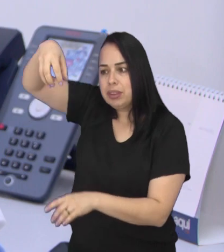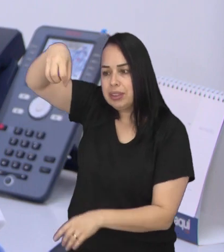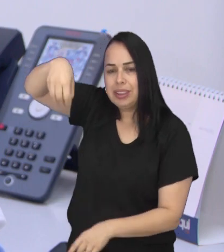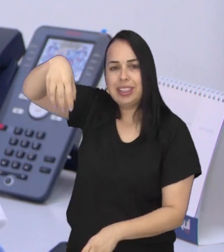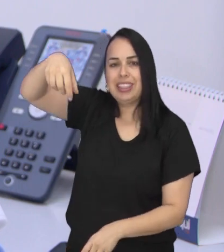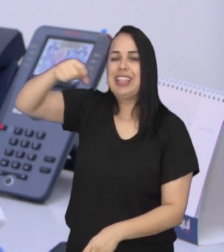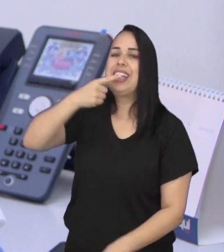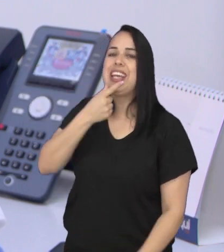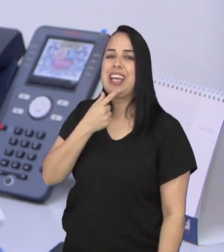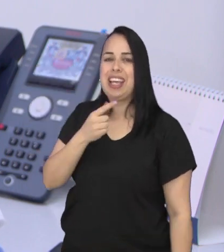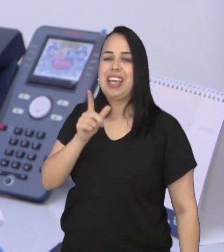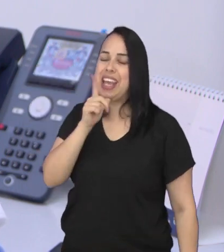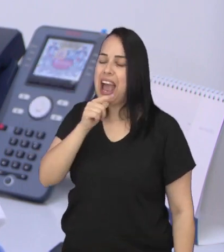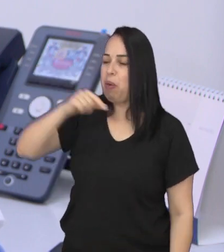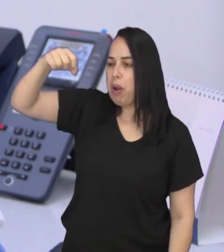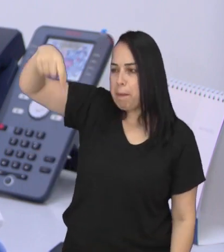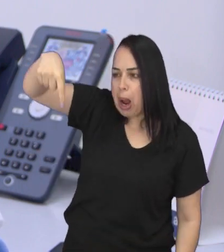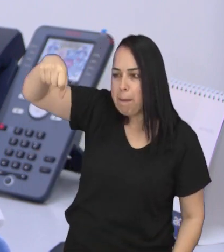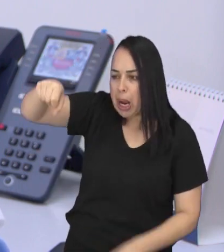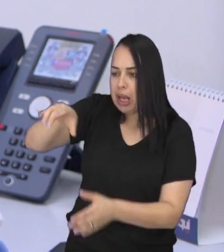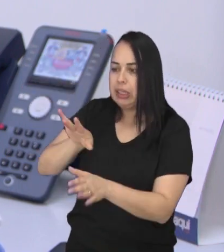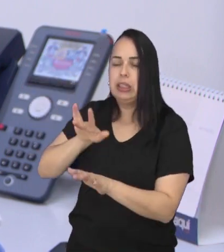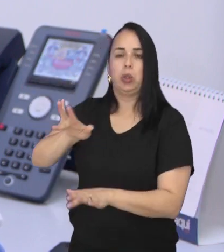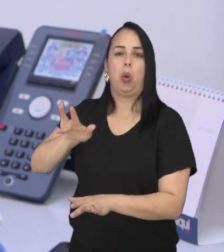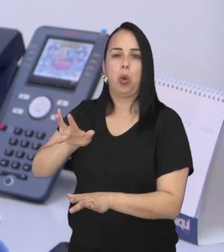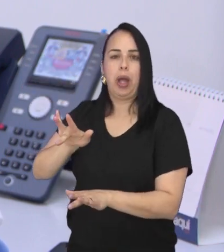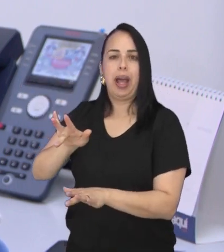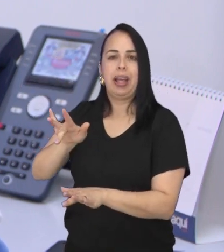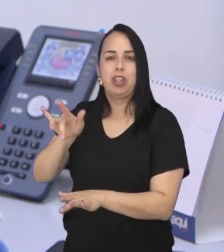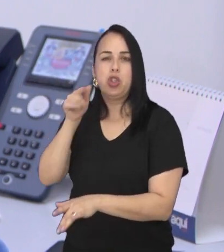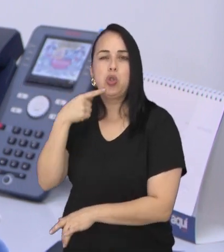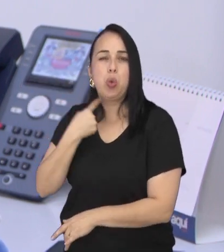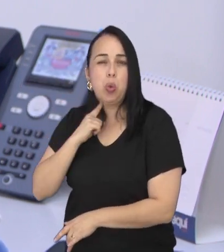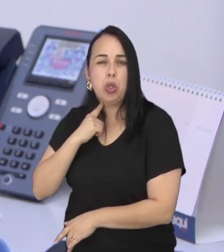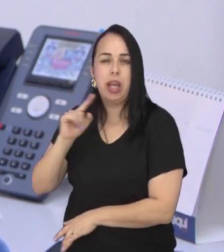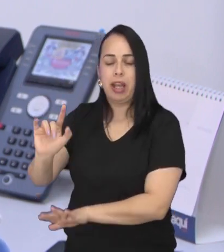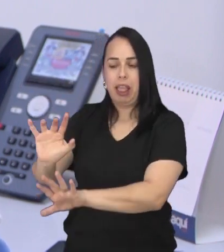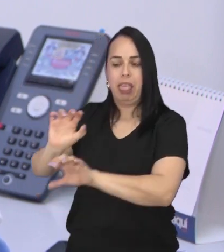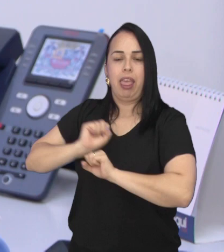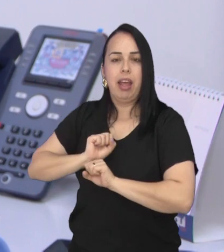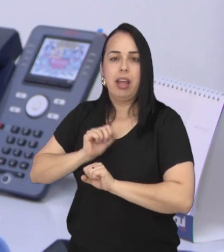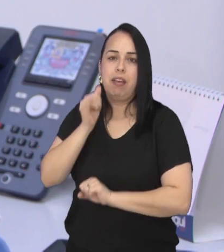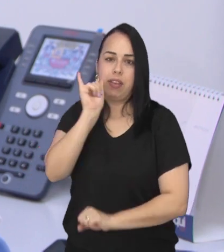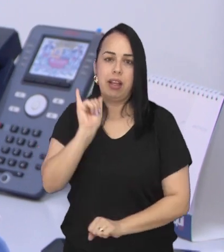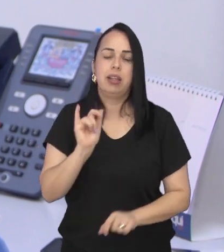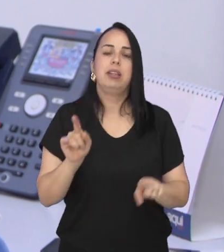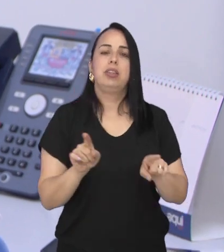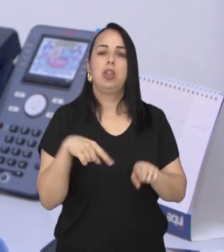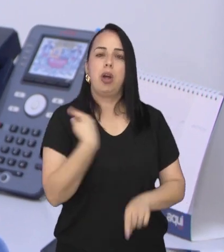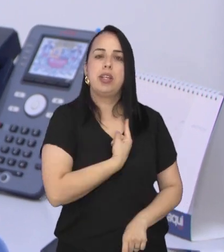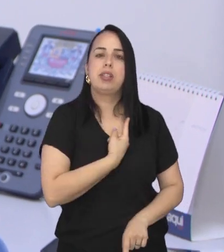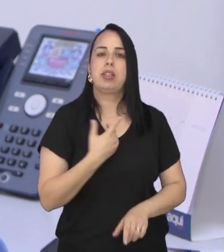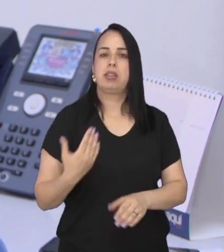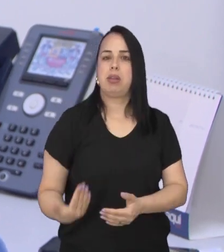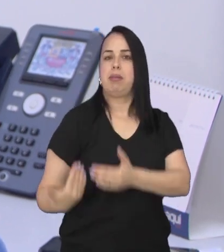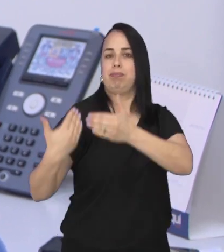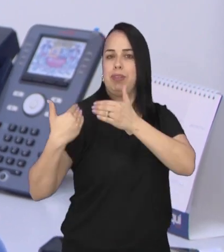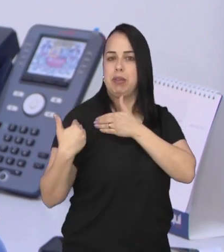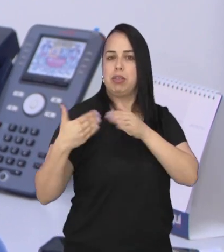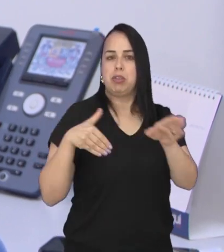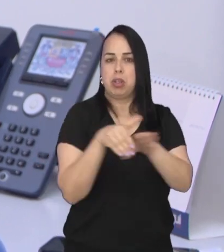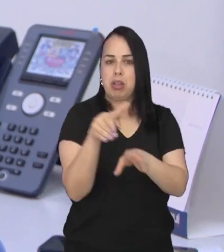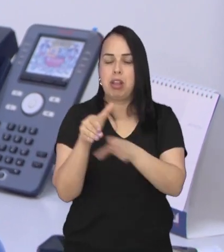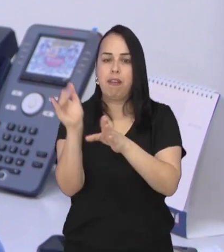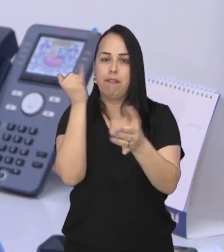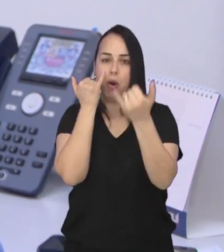levar essa mão na boca eu acho que a câmara a TV Câmara e nós podemos levar essas esse conhecimento levar